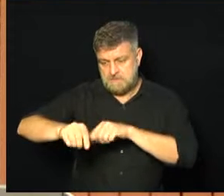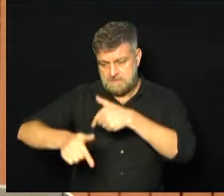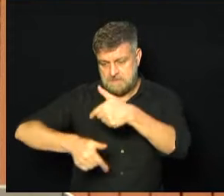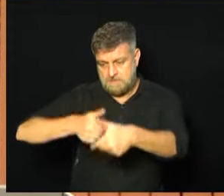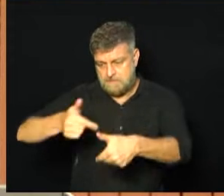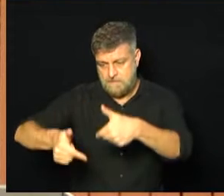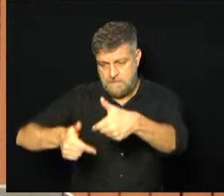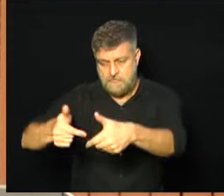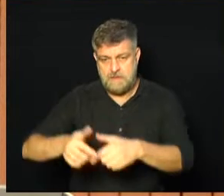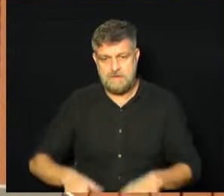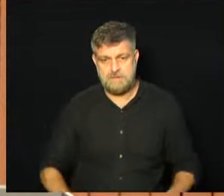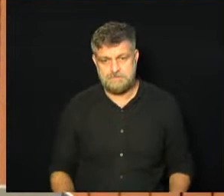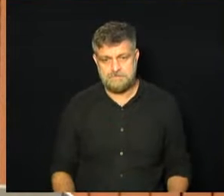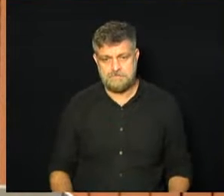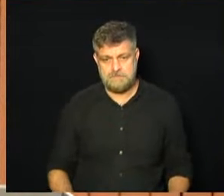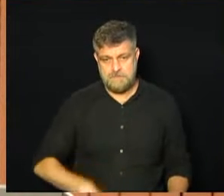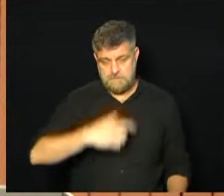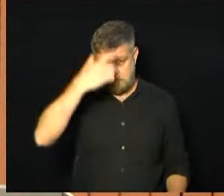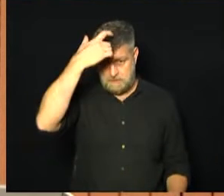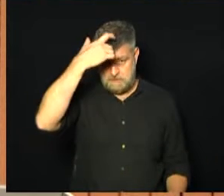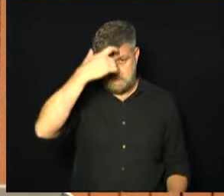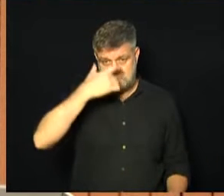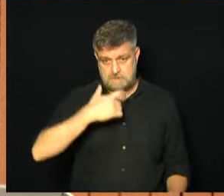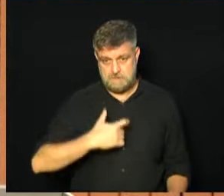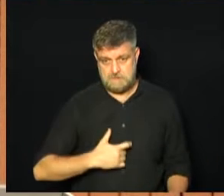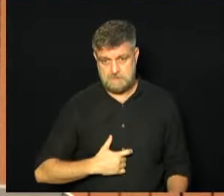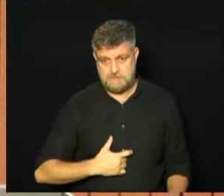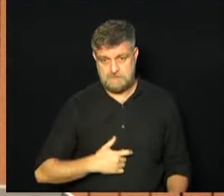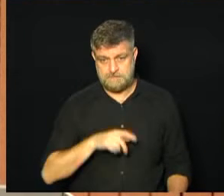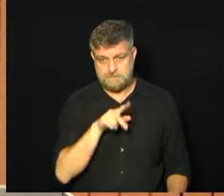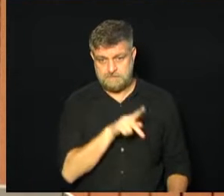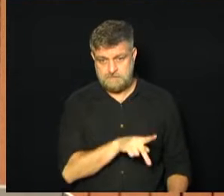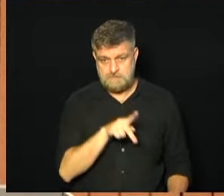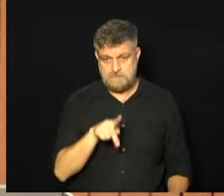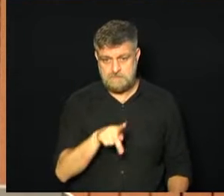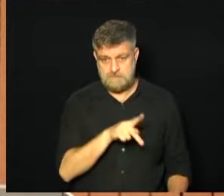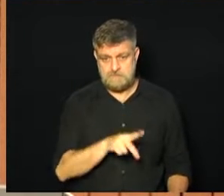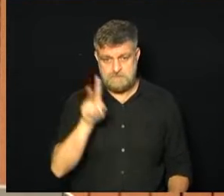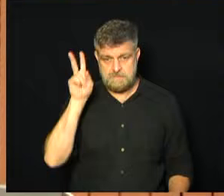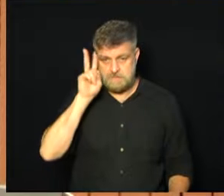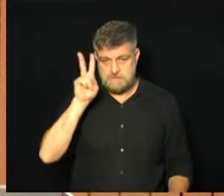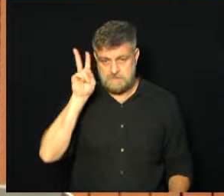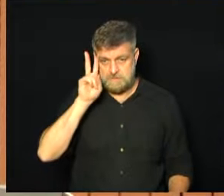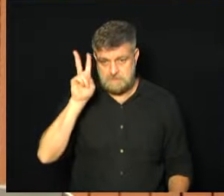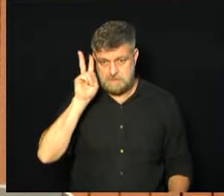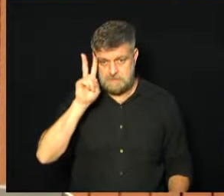por acaso, sou professor de história.